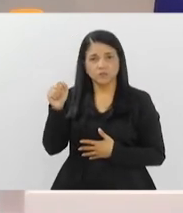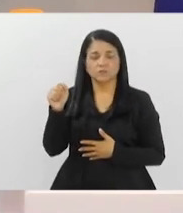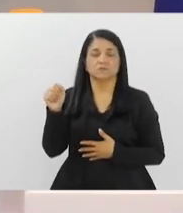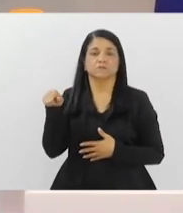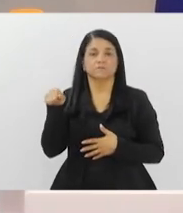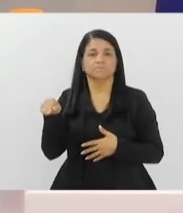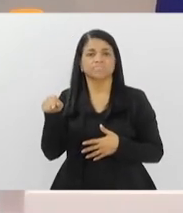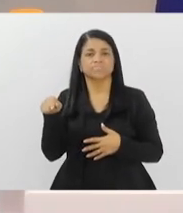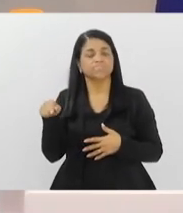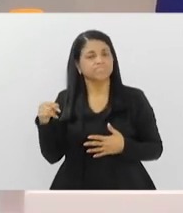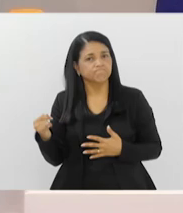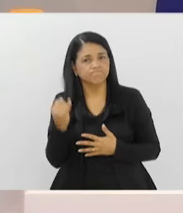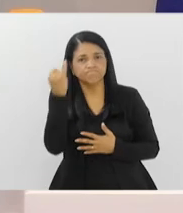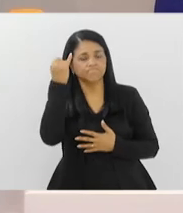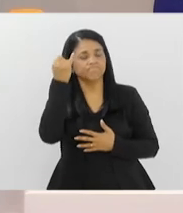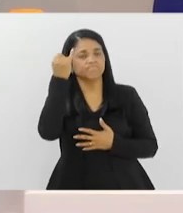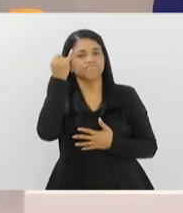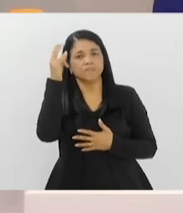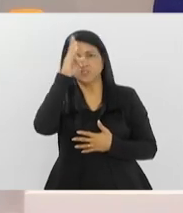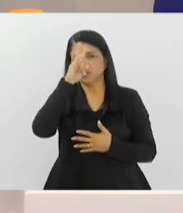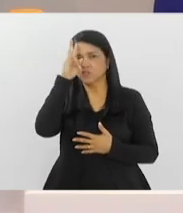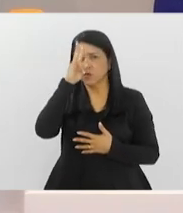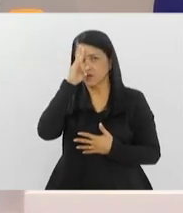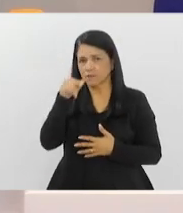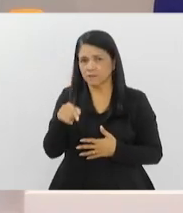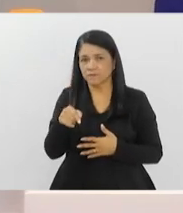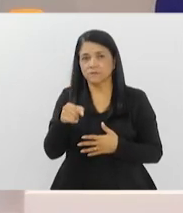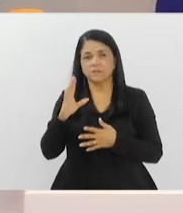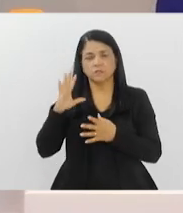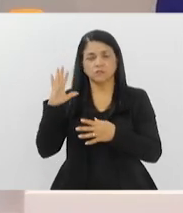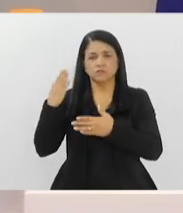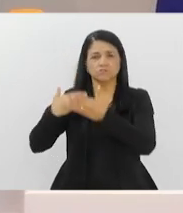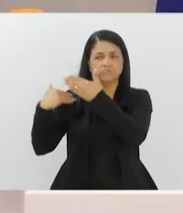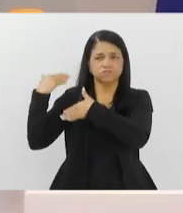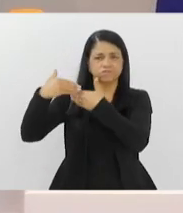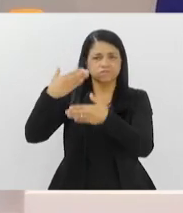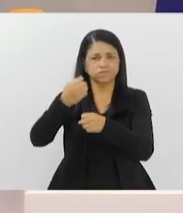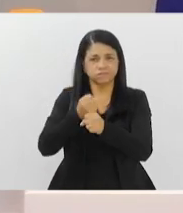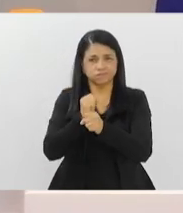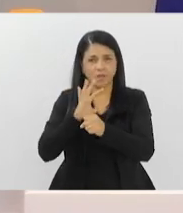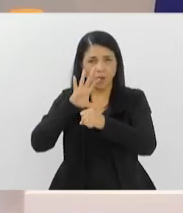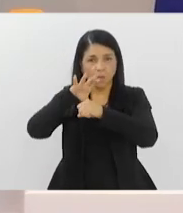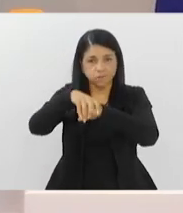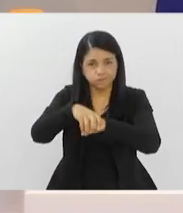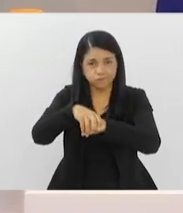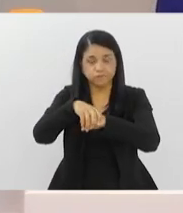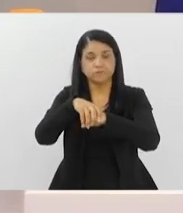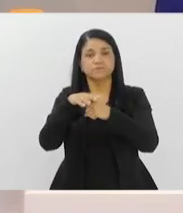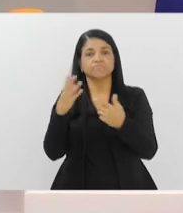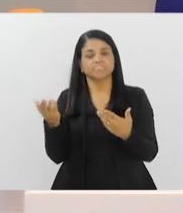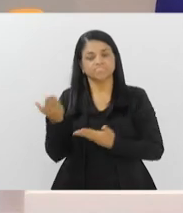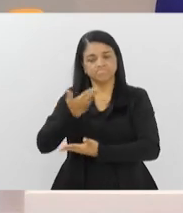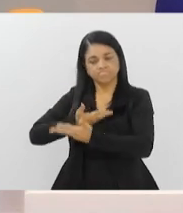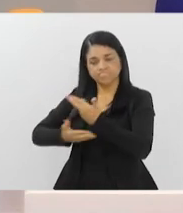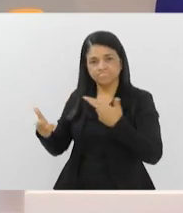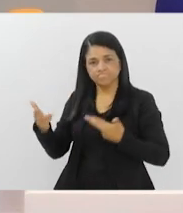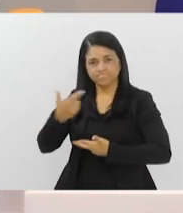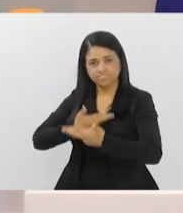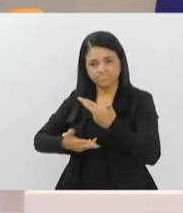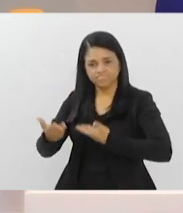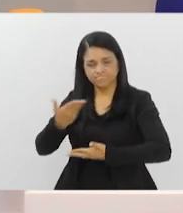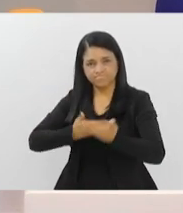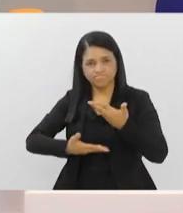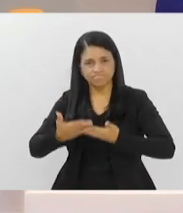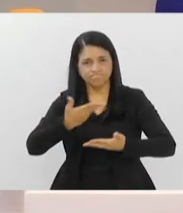são profundas e históricas. Desde os tempos coloniais, nossos destinos têm sido interligados, formando uma